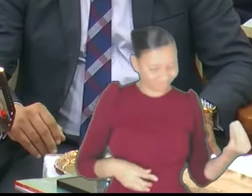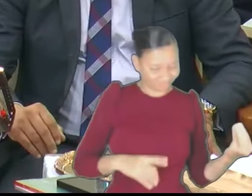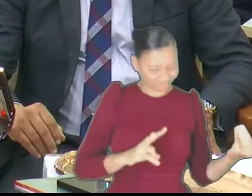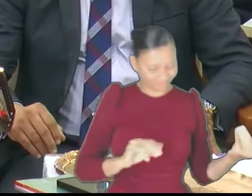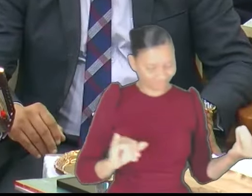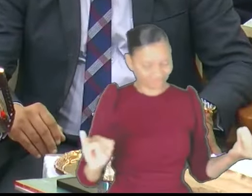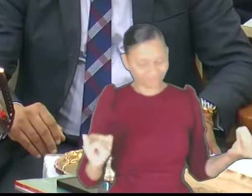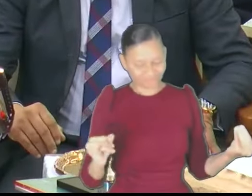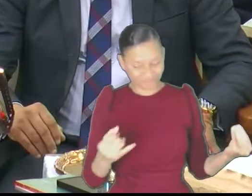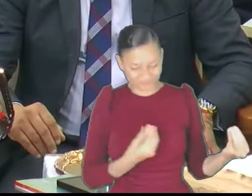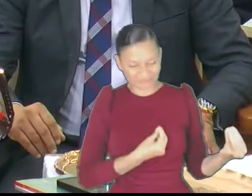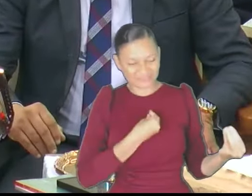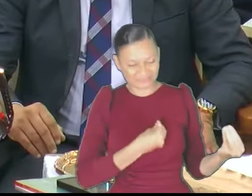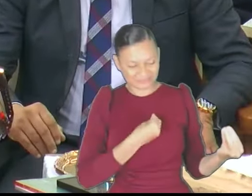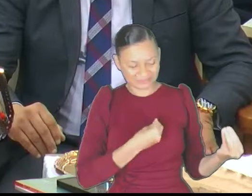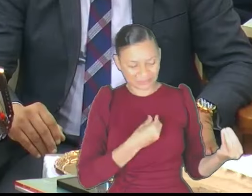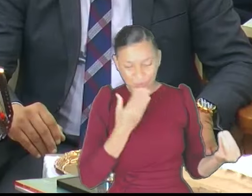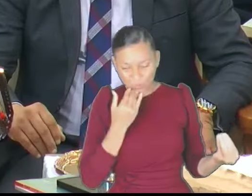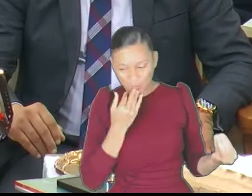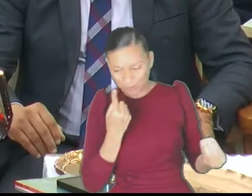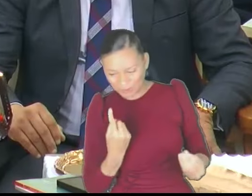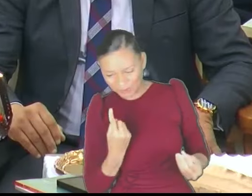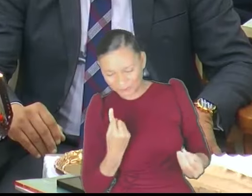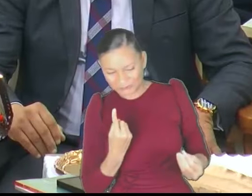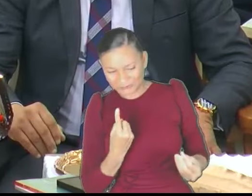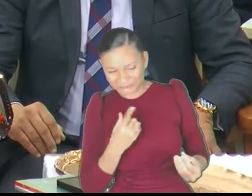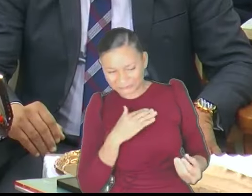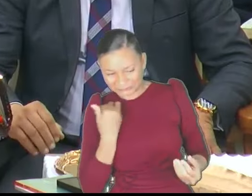eu, a senhora e o menino. Se comer sozinha, morre a senhora e o menino.